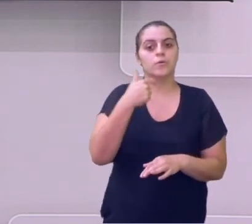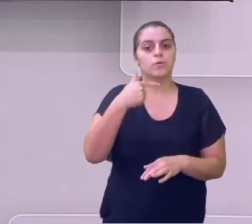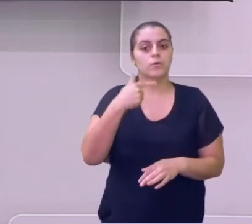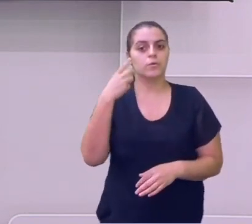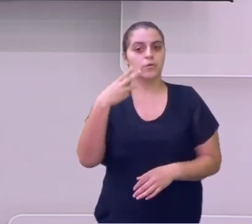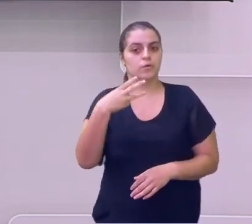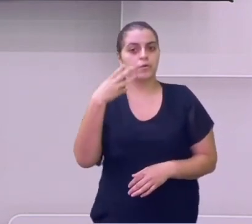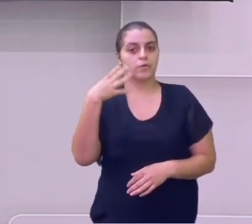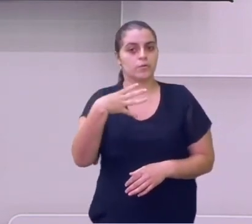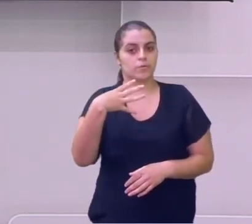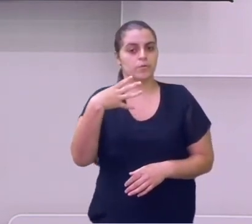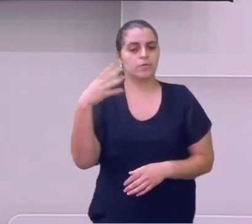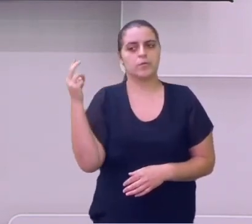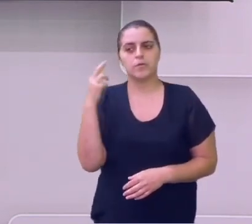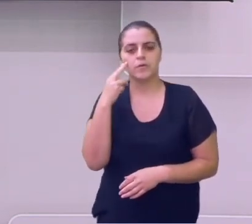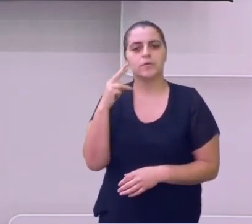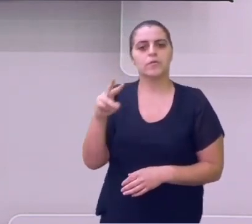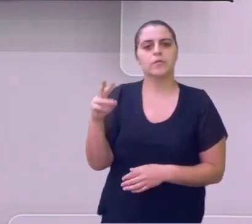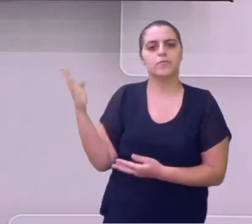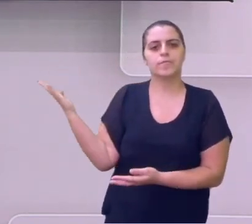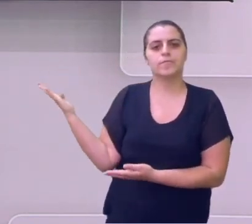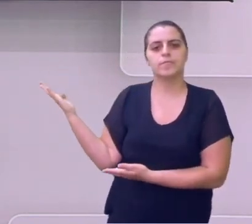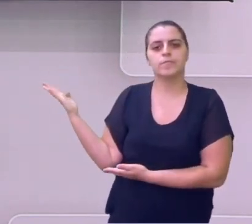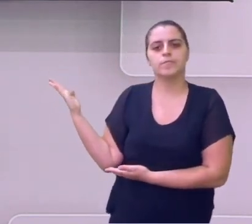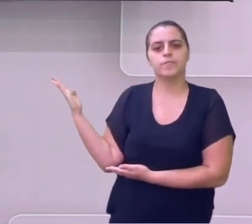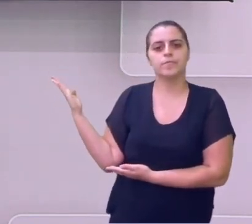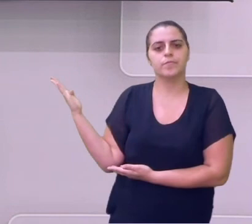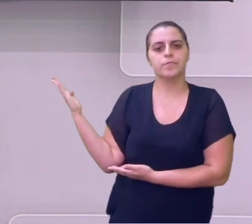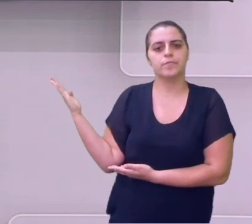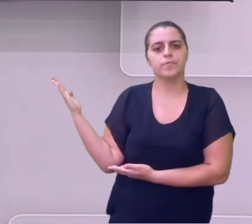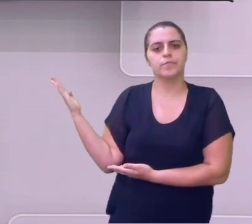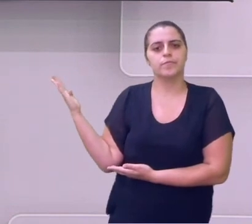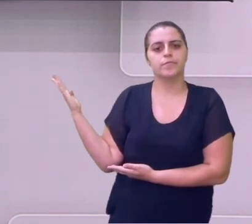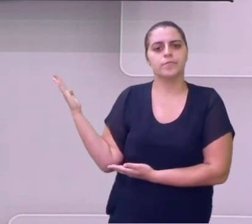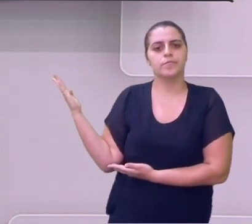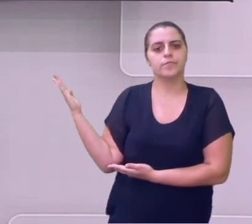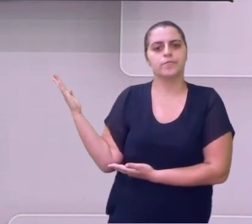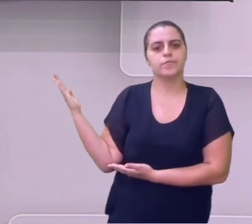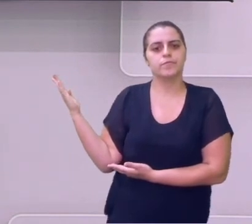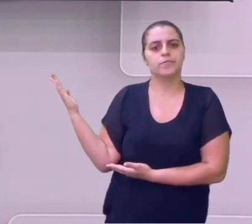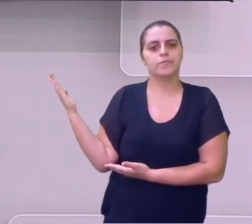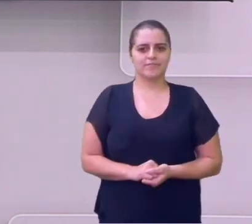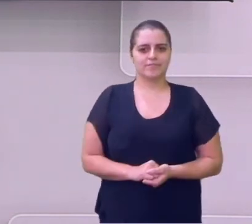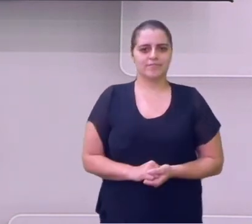2, 3, 4. Sobrou 4.